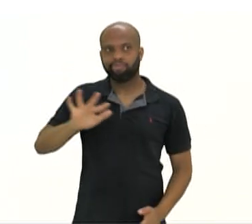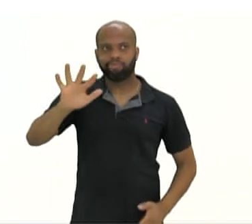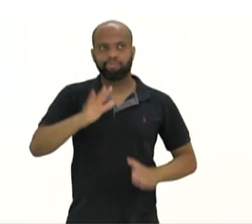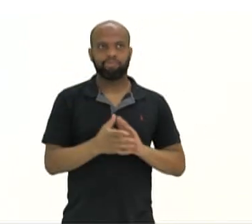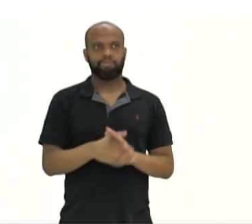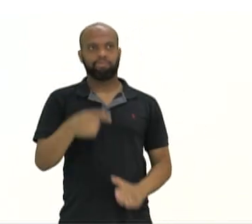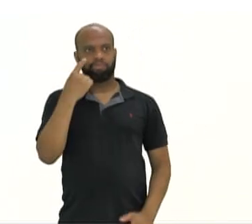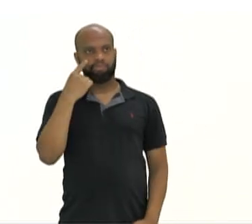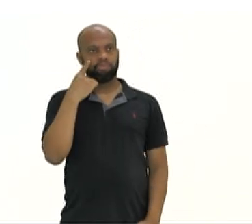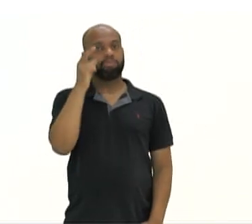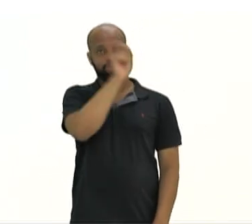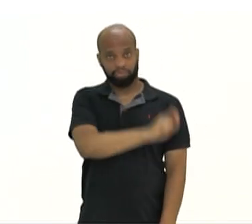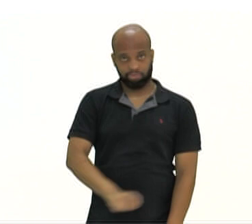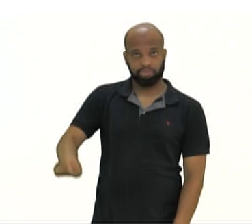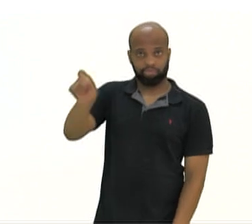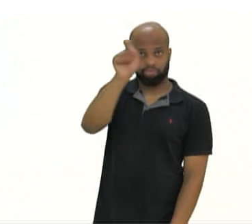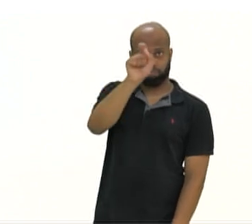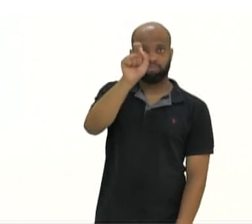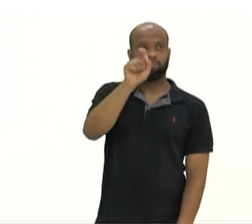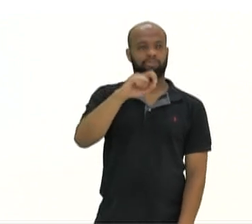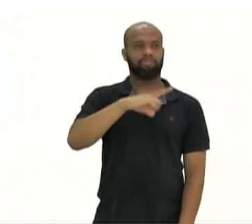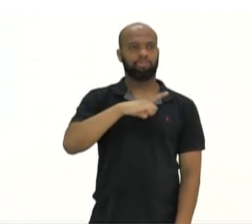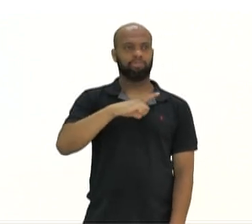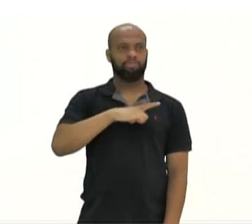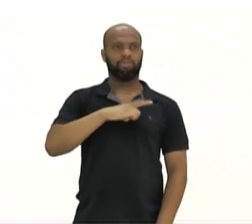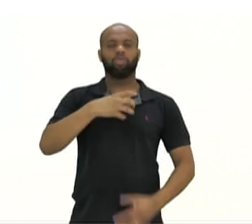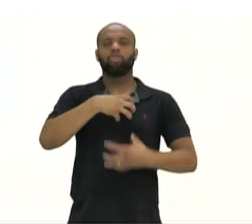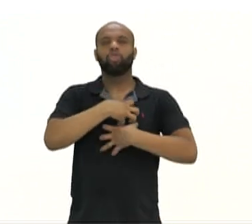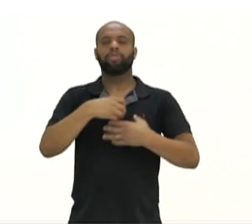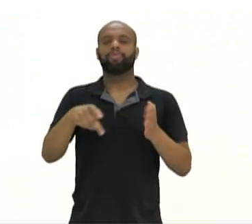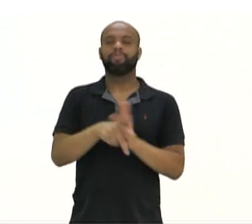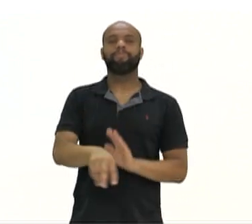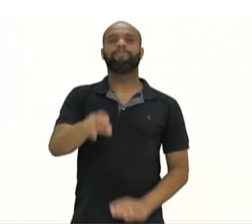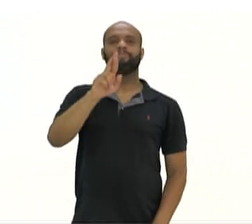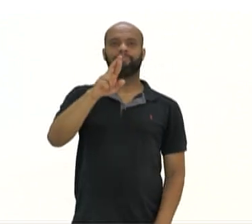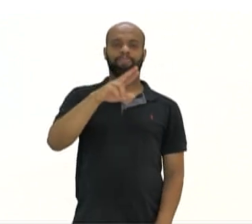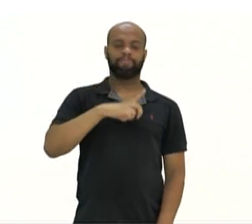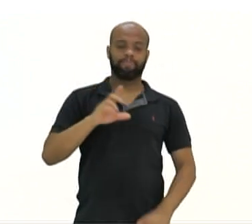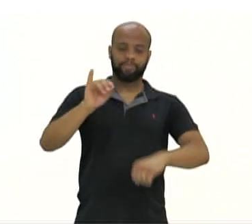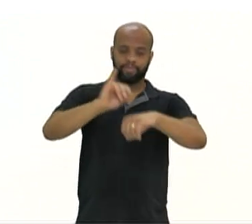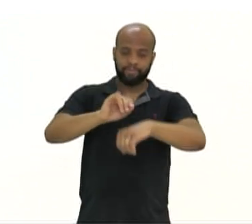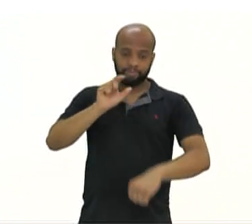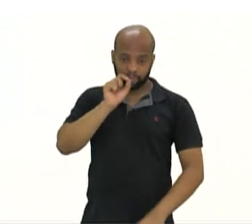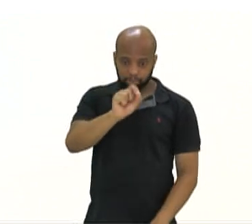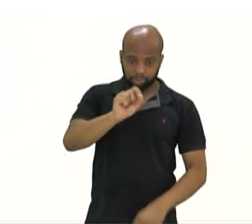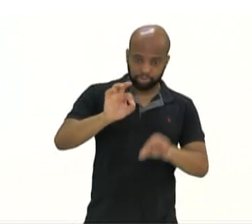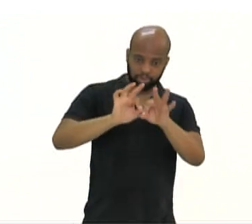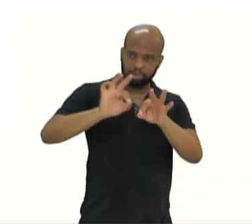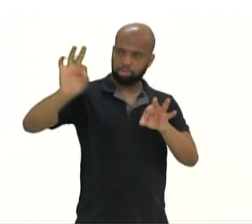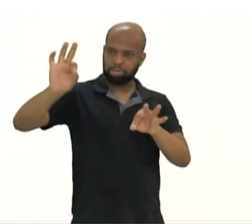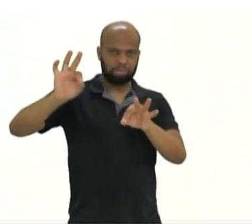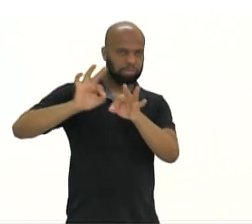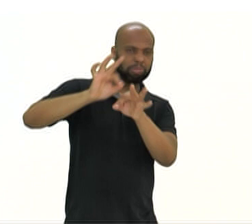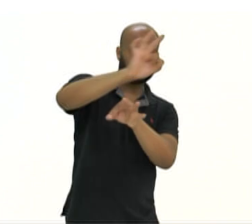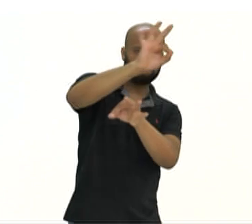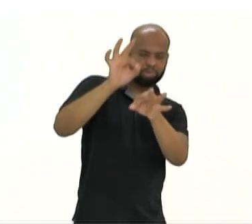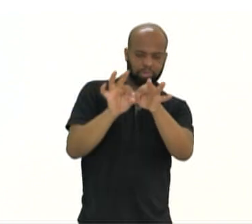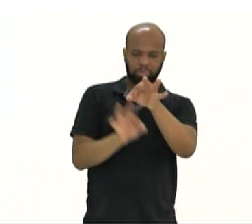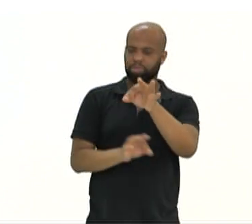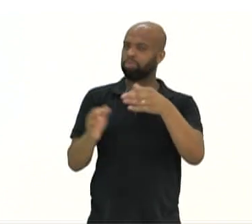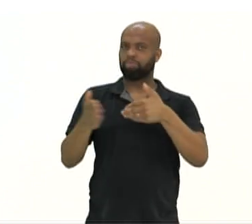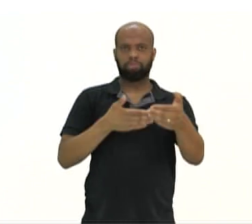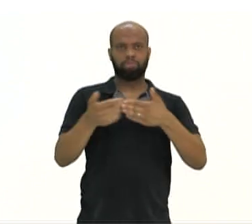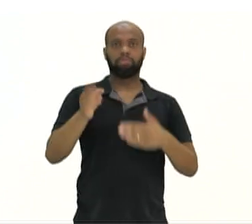Ó. Esse é o círculo, raio é do centro até a extremidade, em qualquer ponto. Né?